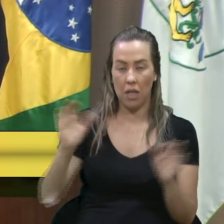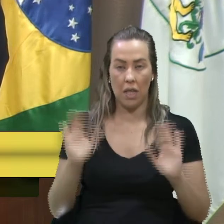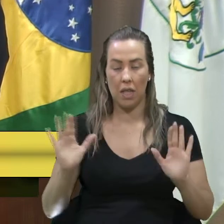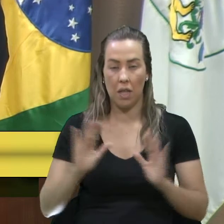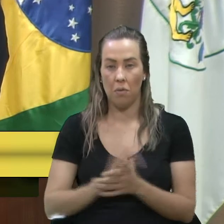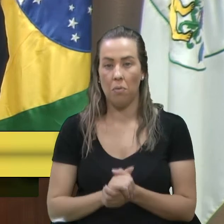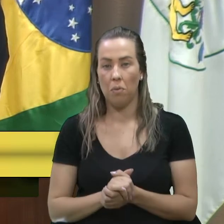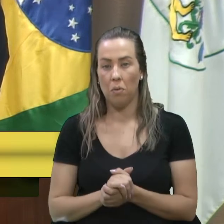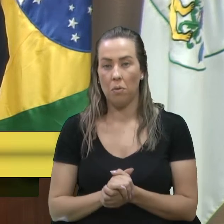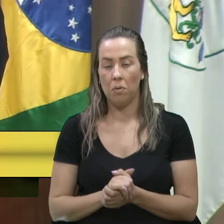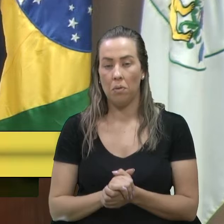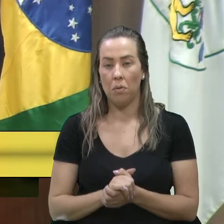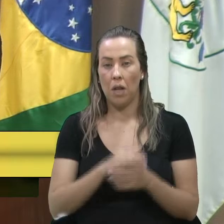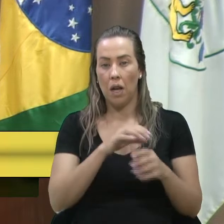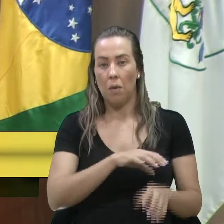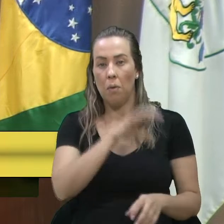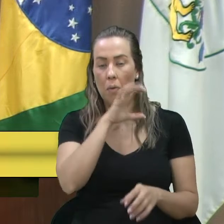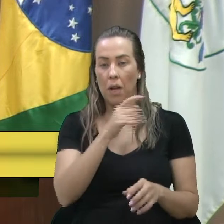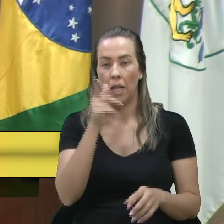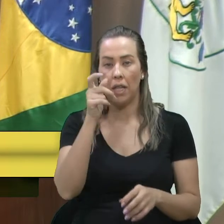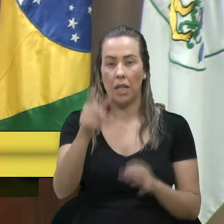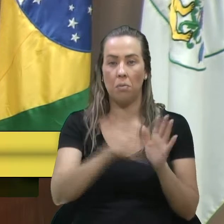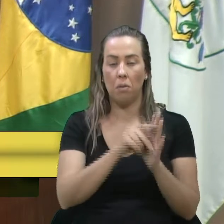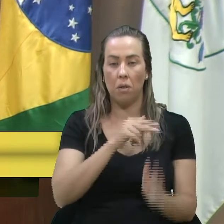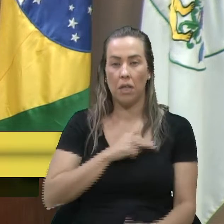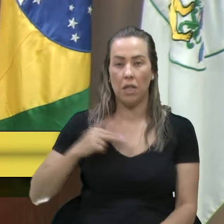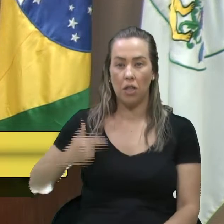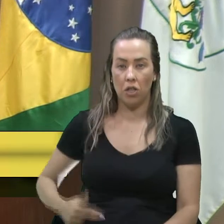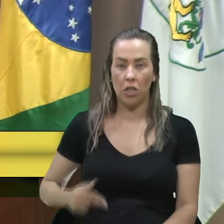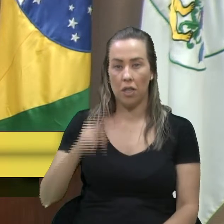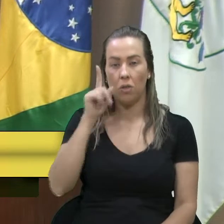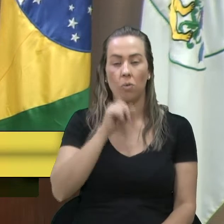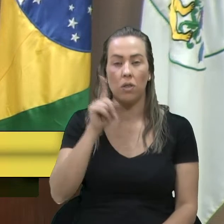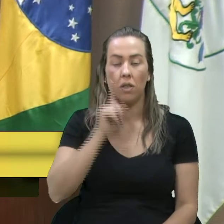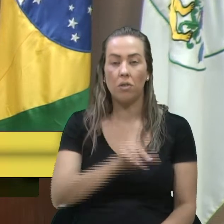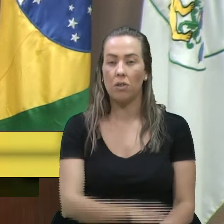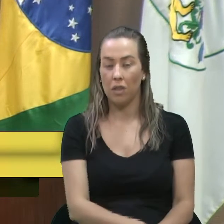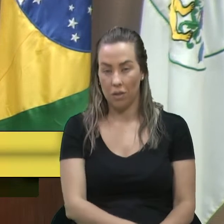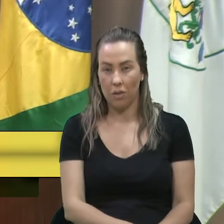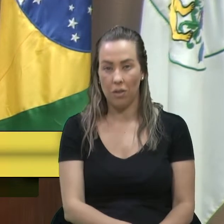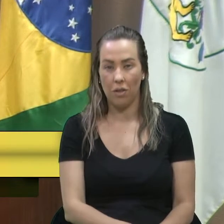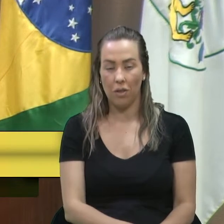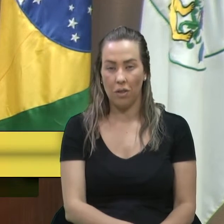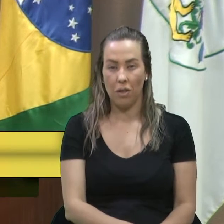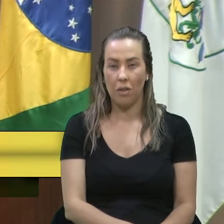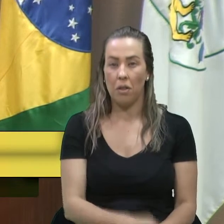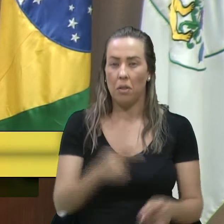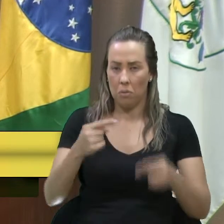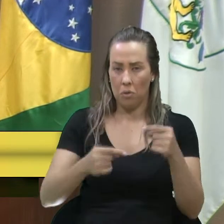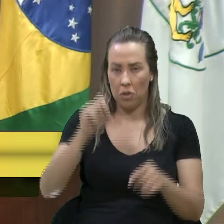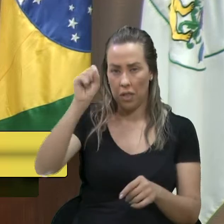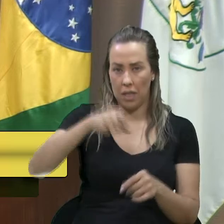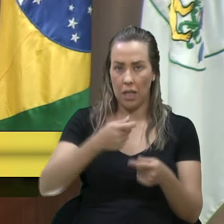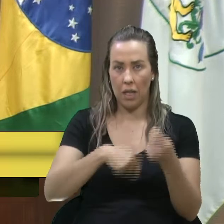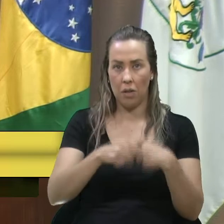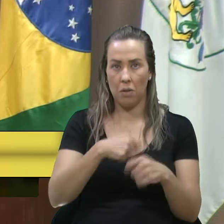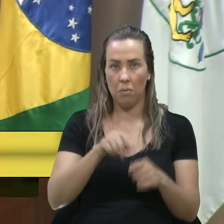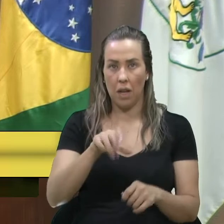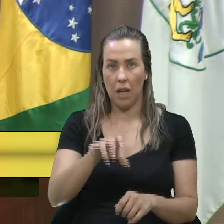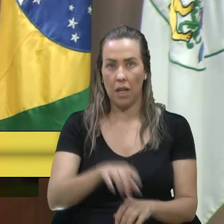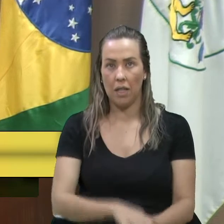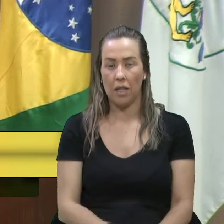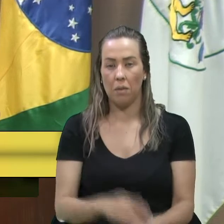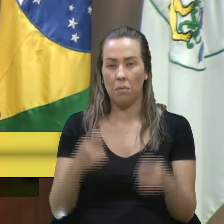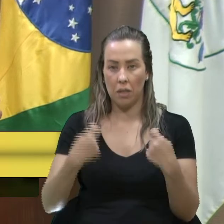um quintal de interesses da China e dos Estados Unidos. Temos que discutir, sim, economia. Acho que essa